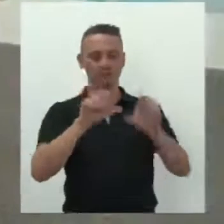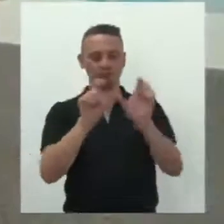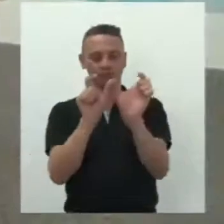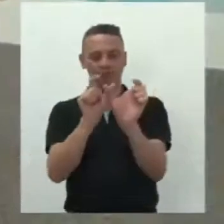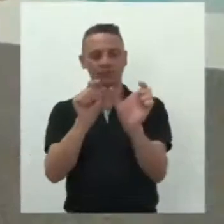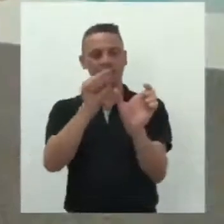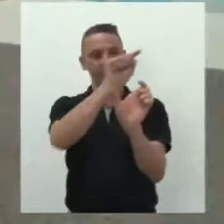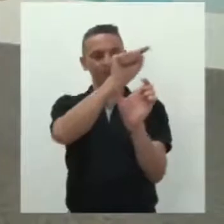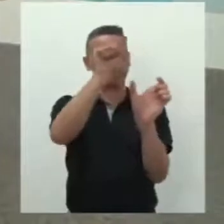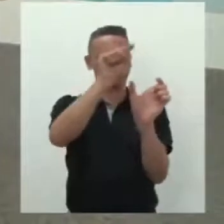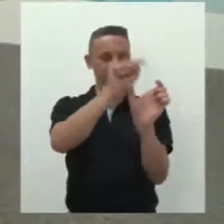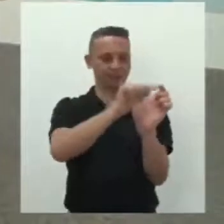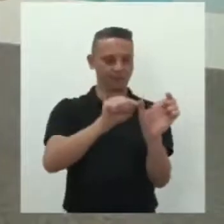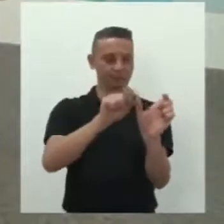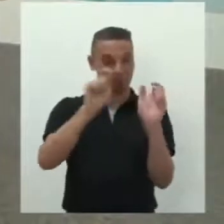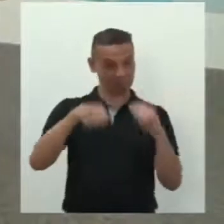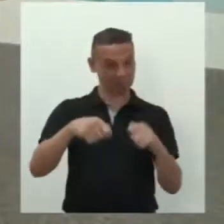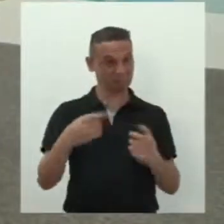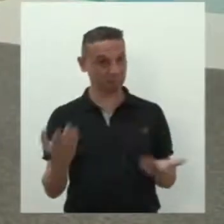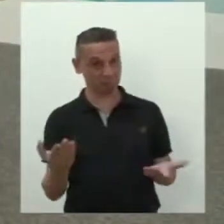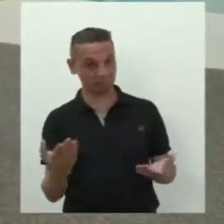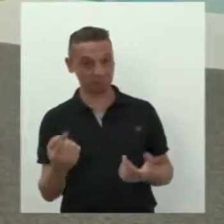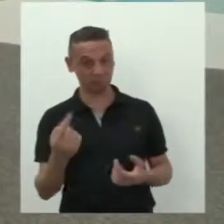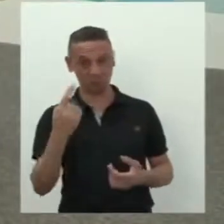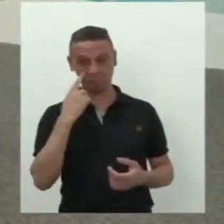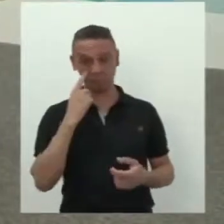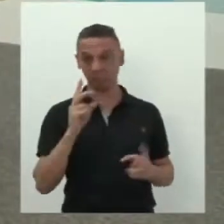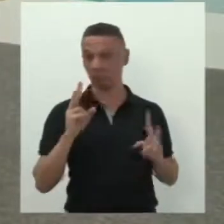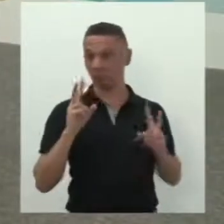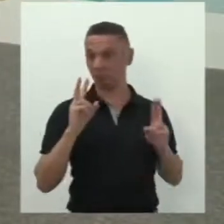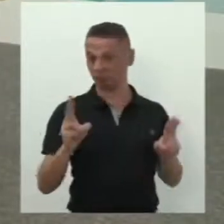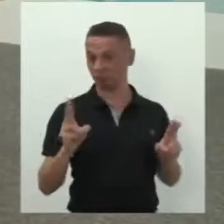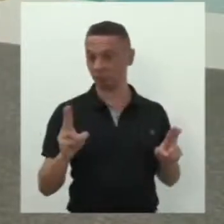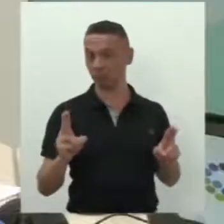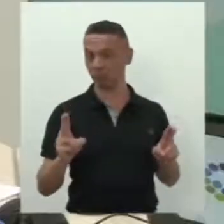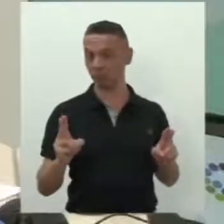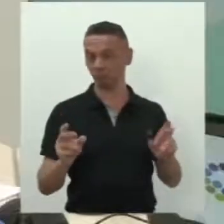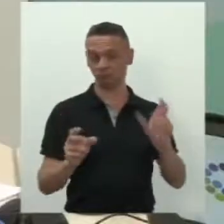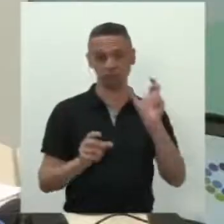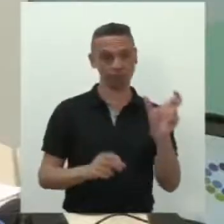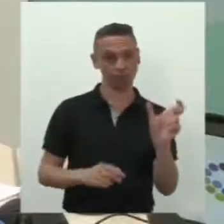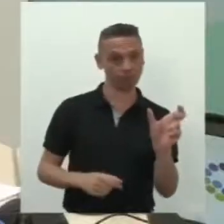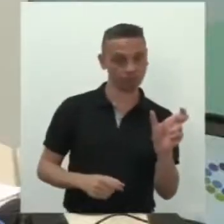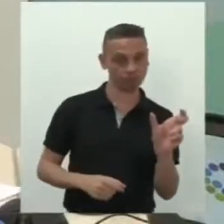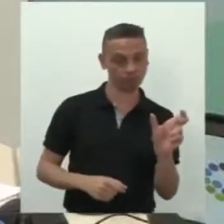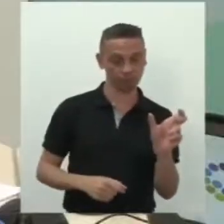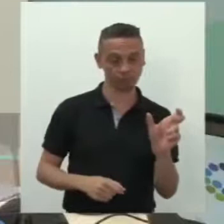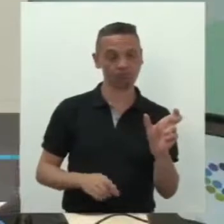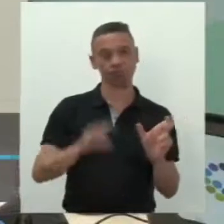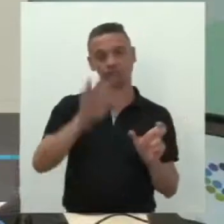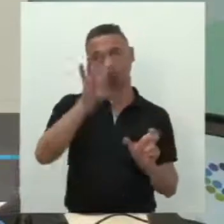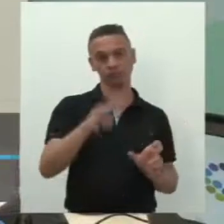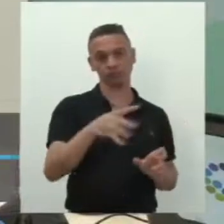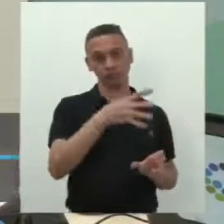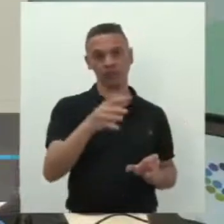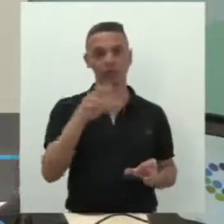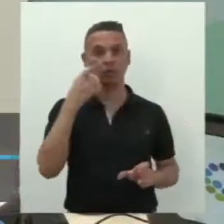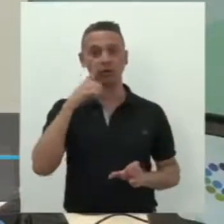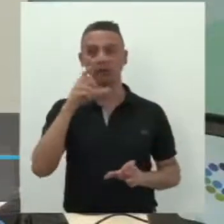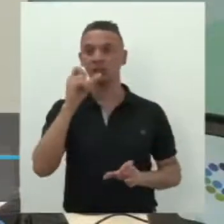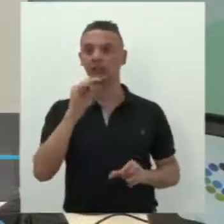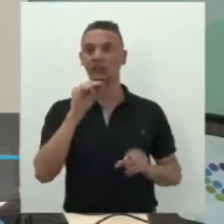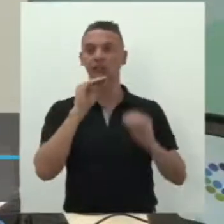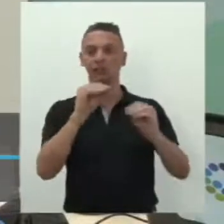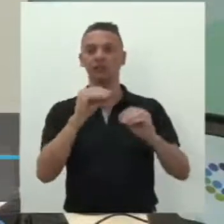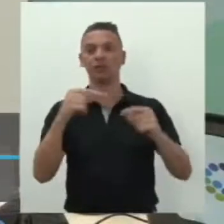2 valores. Ó, colocar na mesma célula 2 valores, para o Excel você vai conseguir fazer isso se você colocar